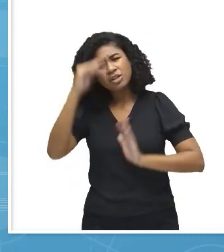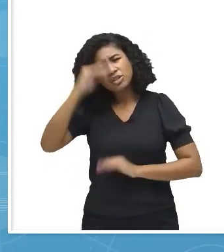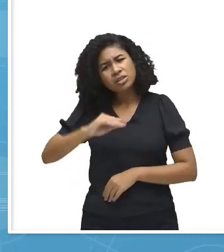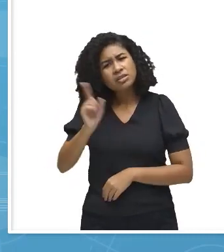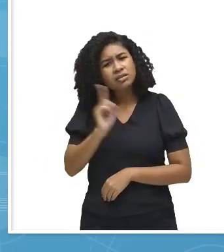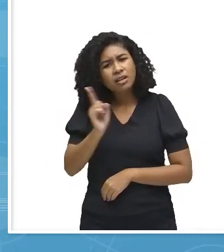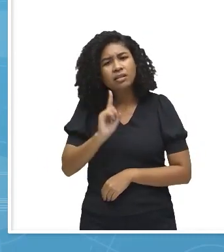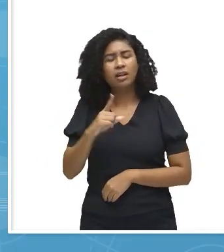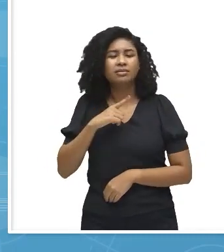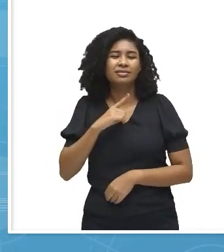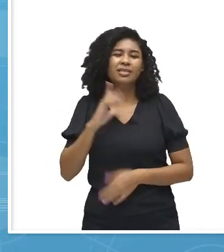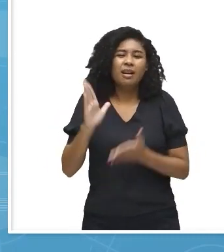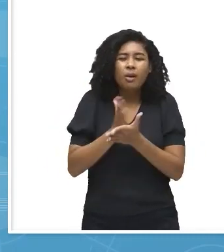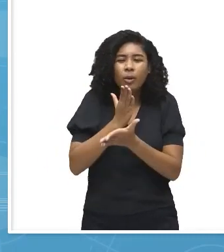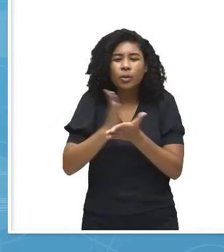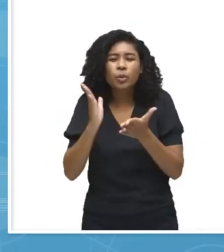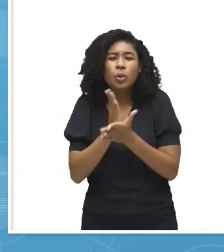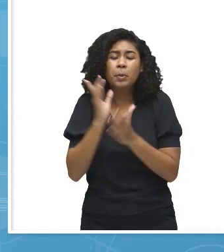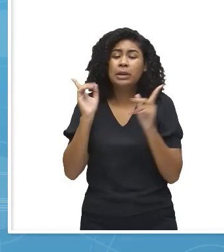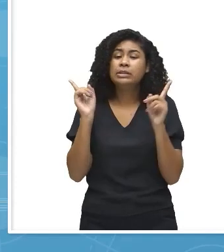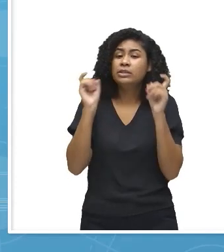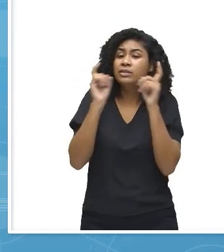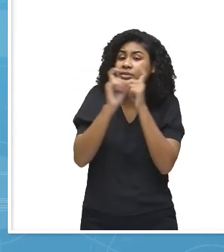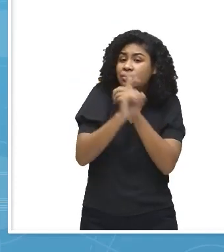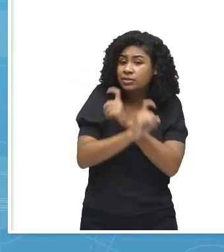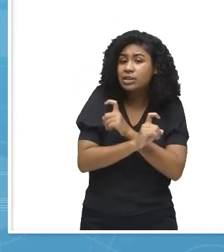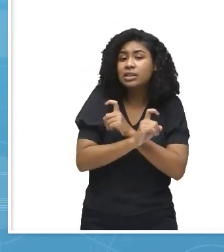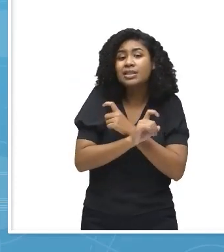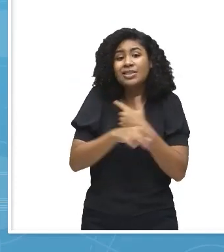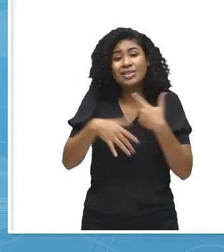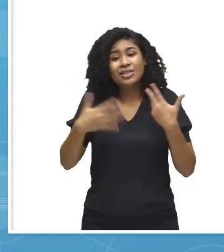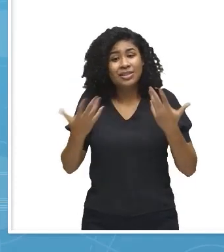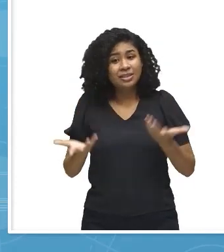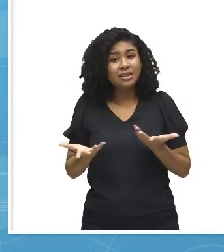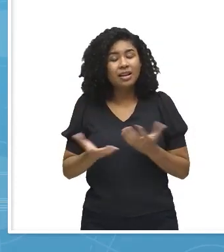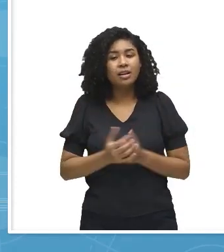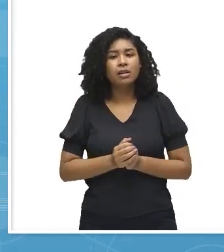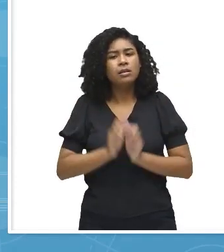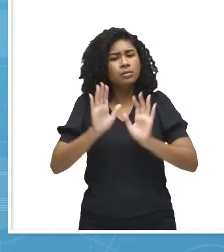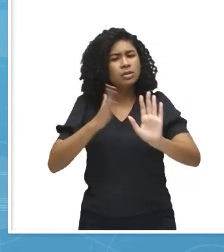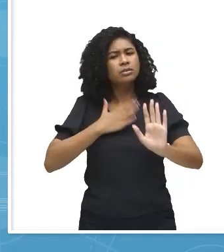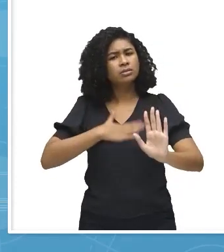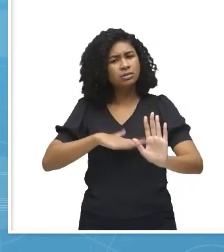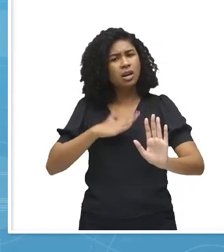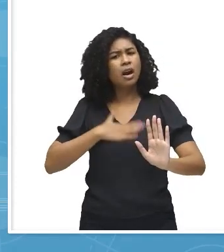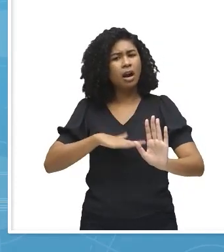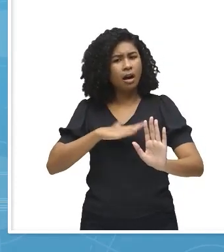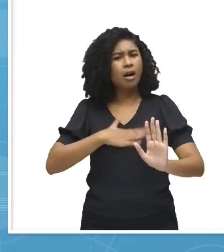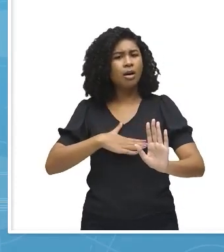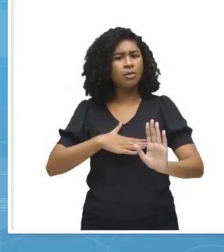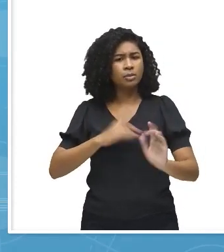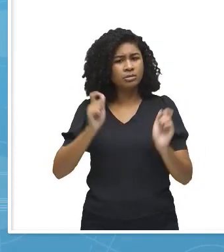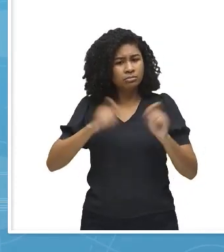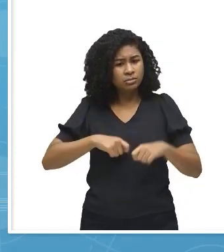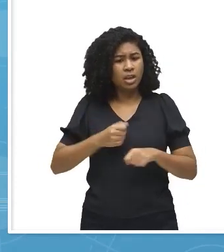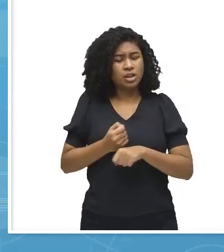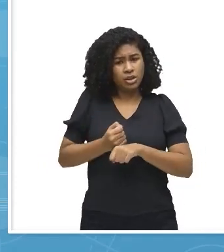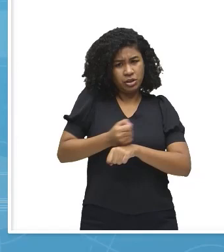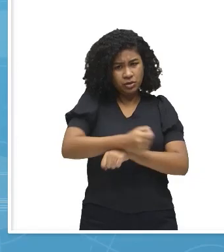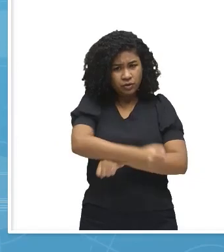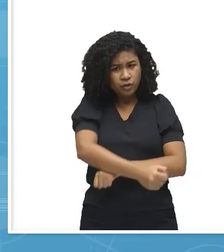vezes tem uma questão ou outra que ela vai aumentando ali o grau de dificuldade, né? Mas isso é para